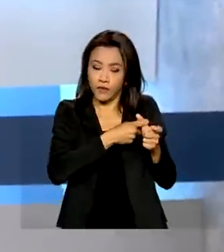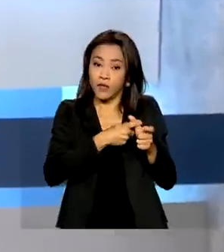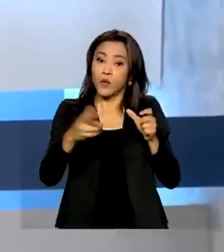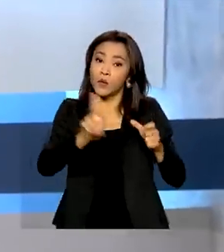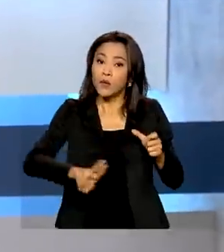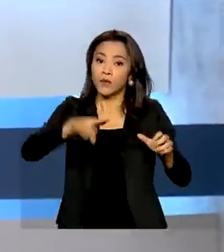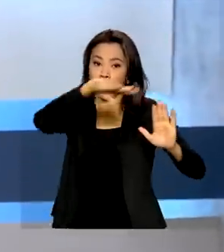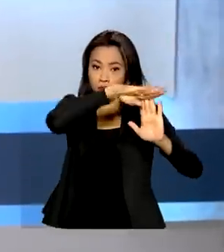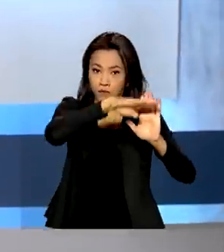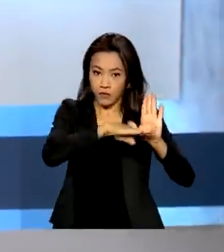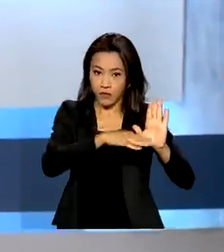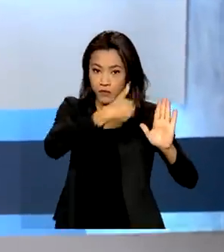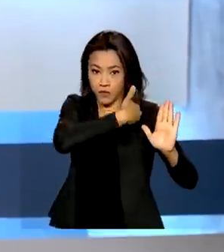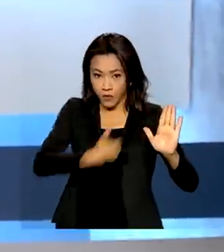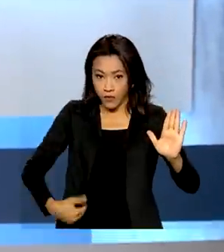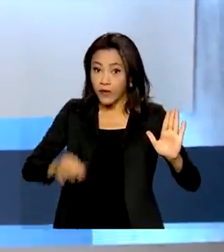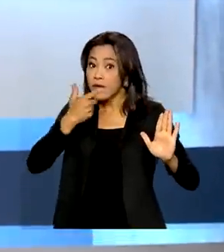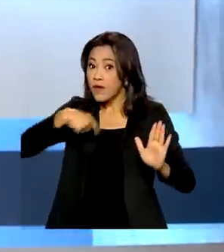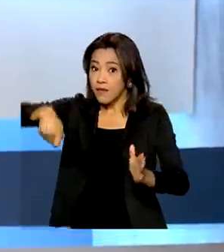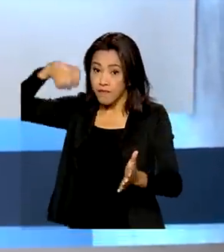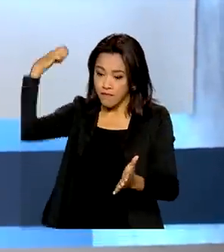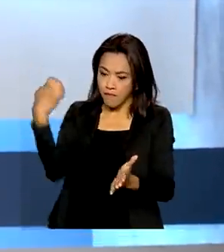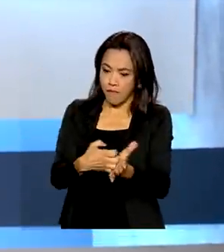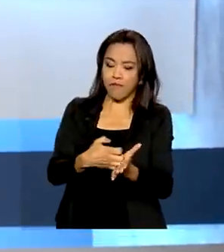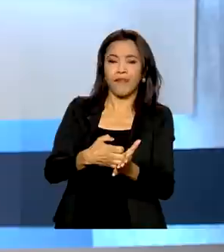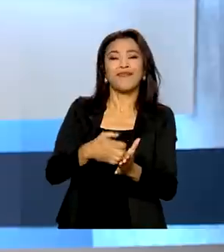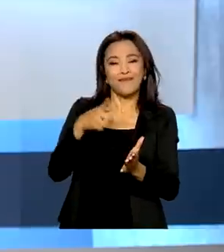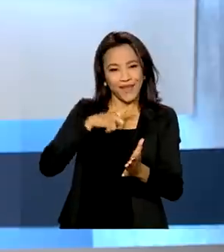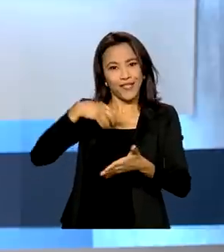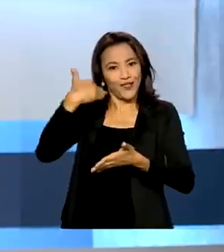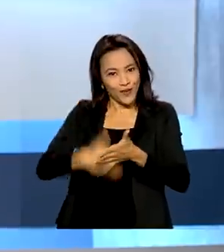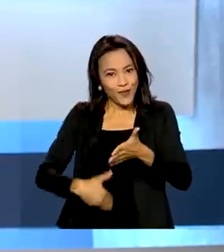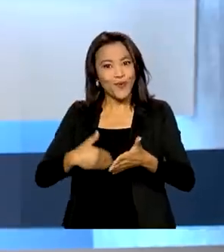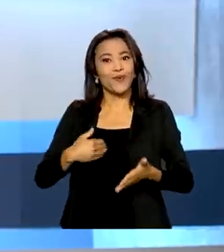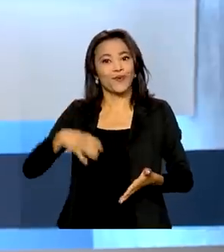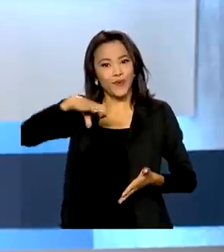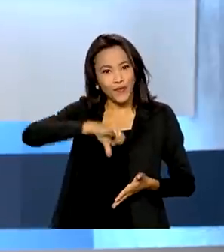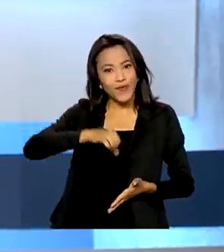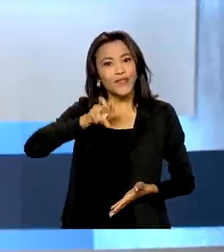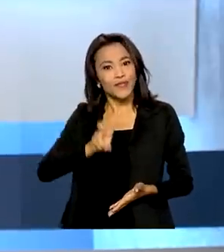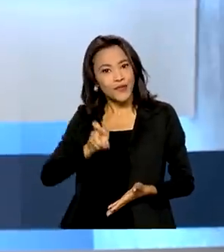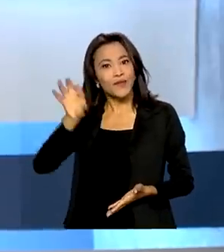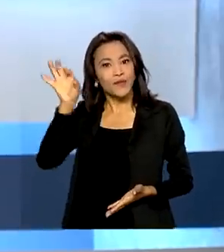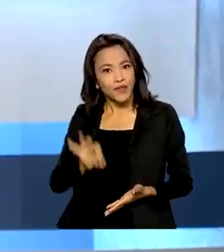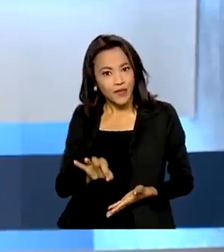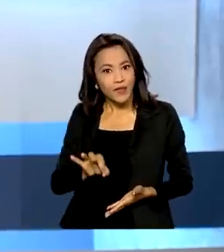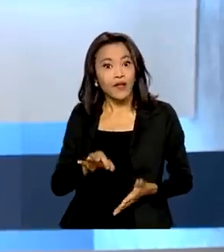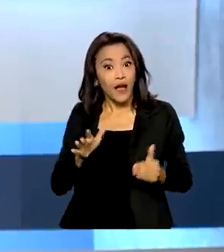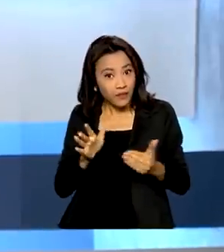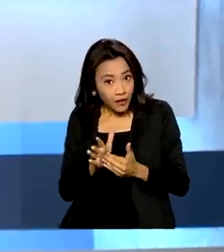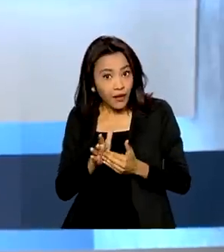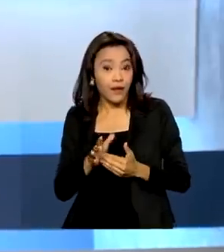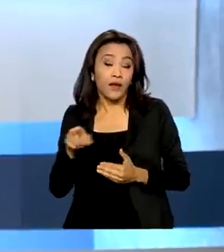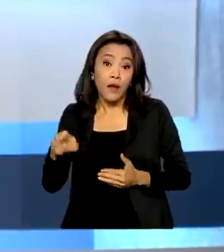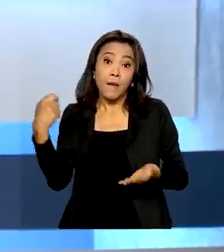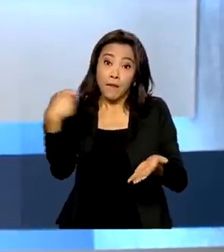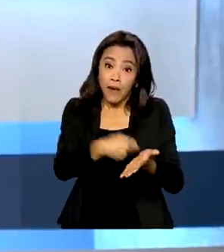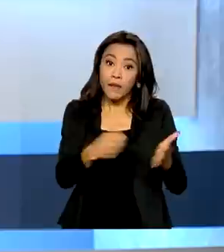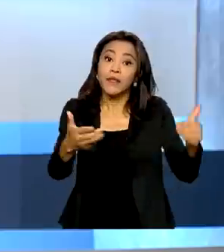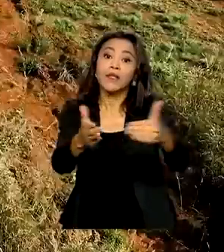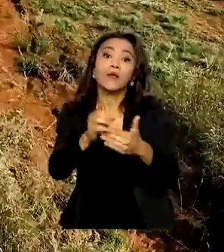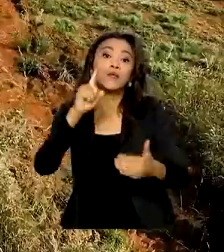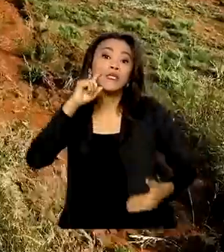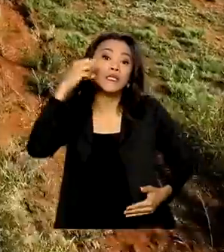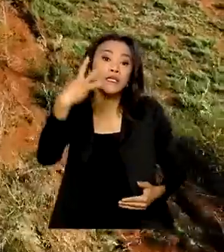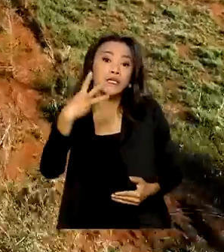crédito rural. Quem quitar a dívida pode ganhar um desconto de até 95%. O pagamento deve ser feito até 30 de